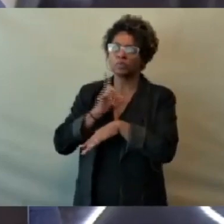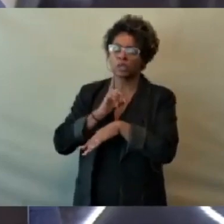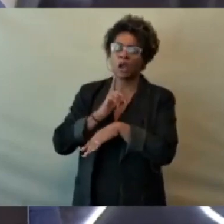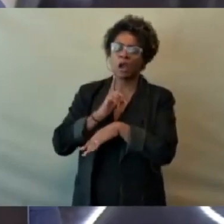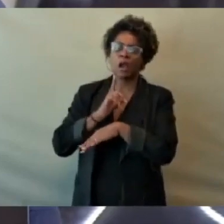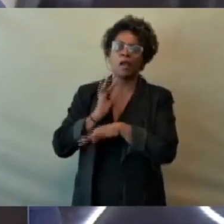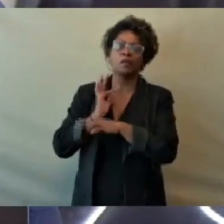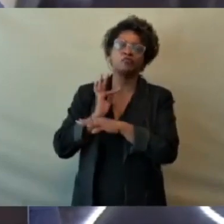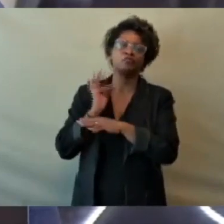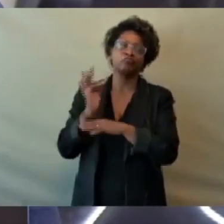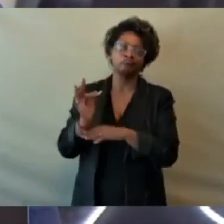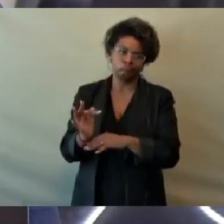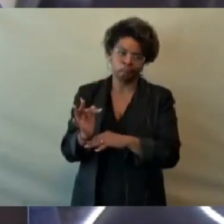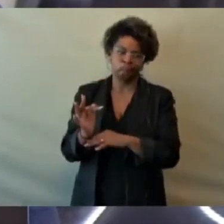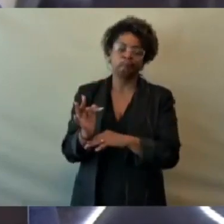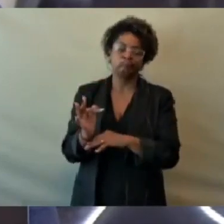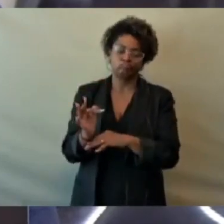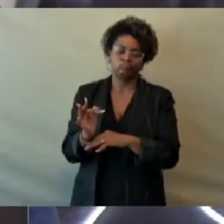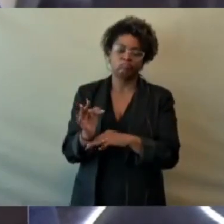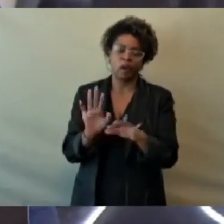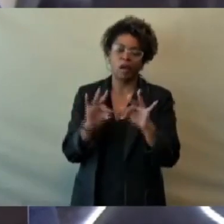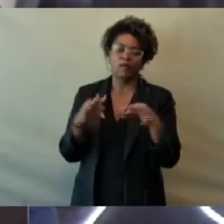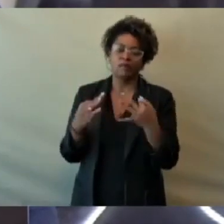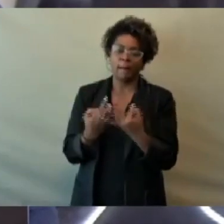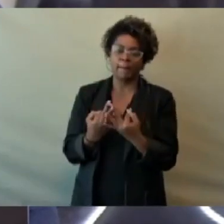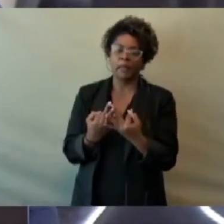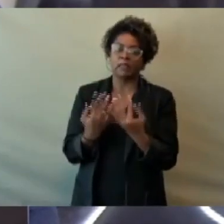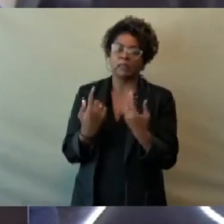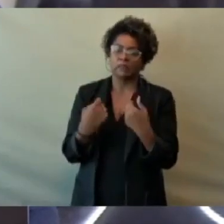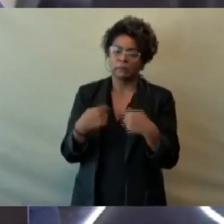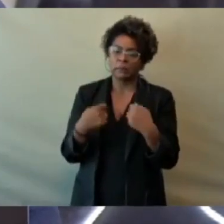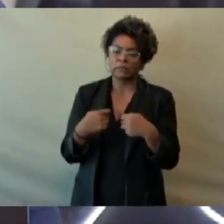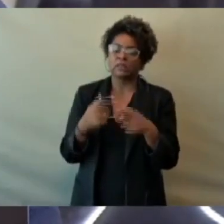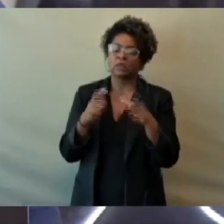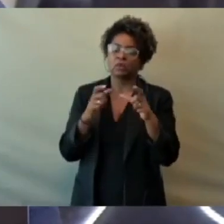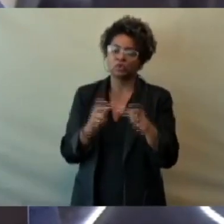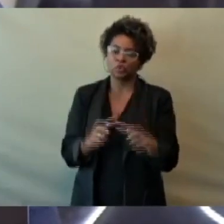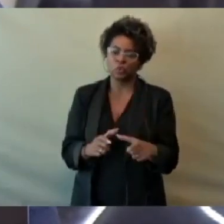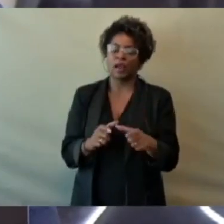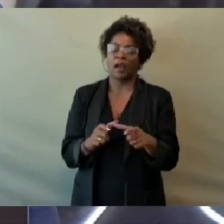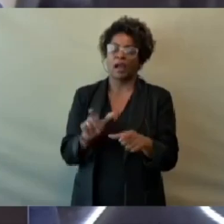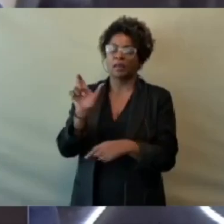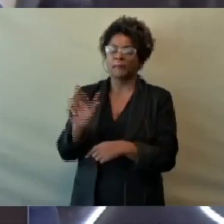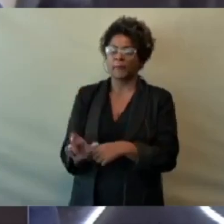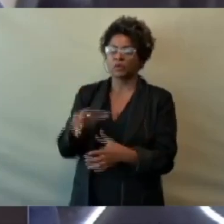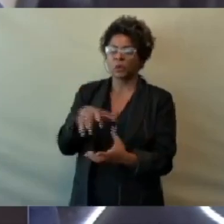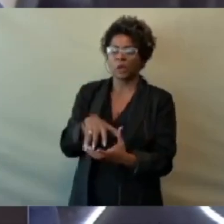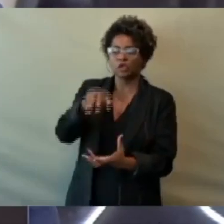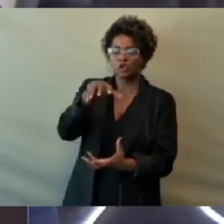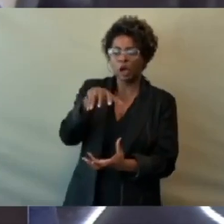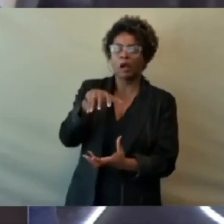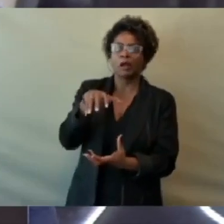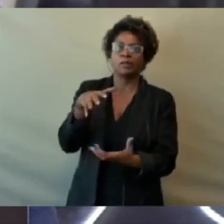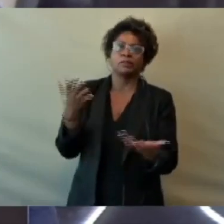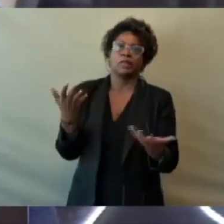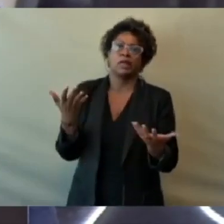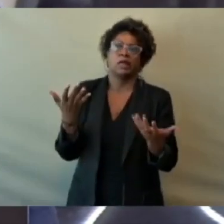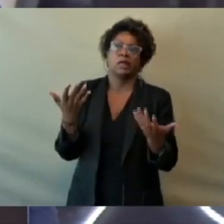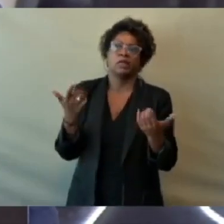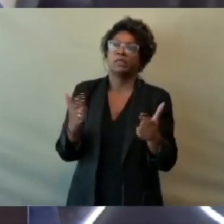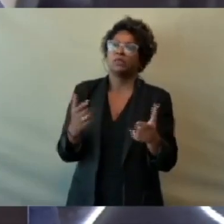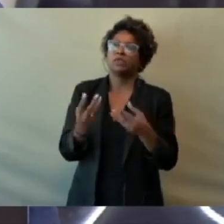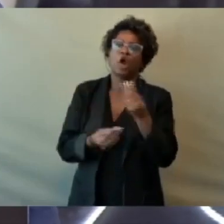famílias que buscam um local para que os seus idosos que não têm condição de ser cuidados em casa que precisam realmente serem